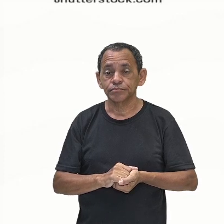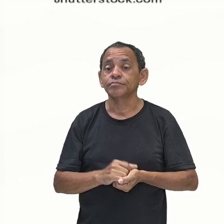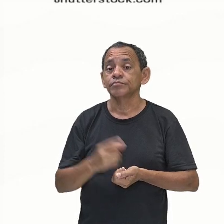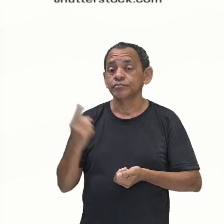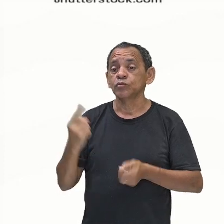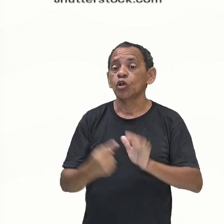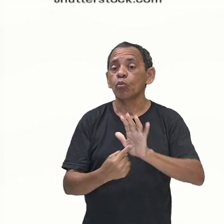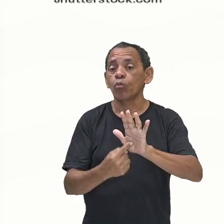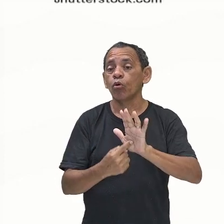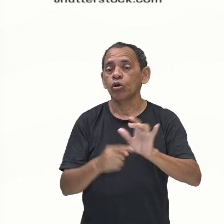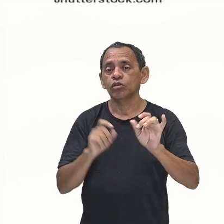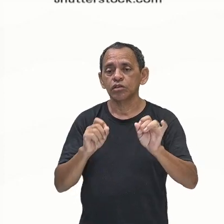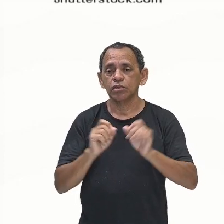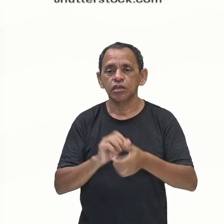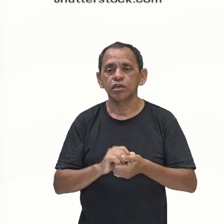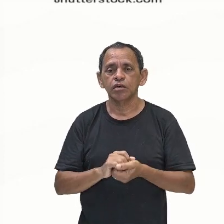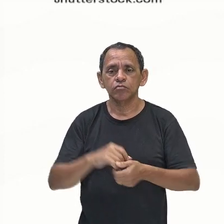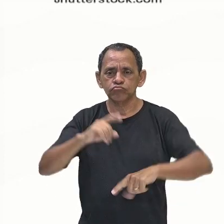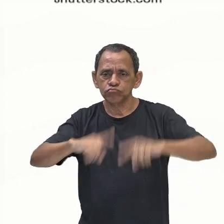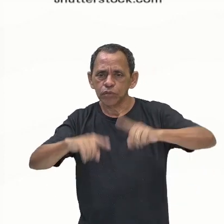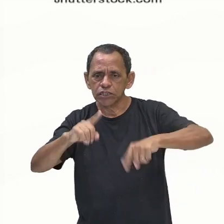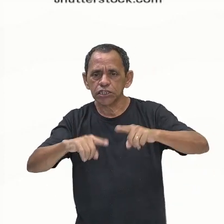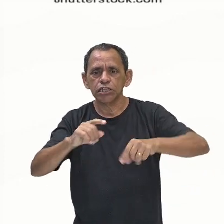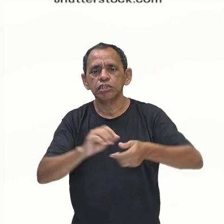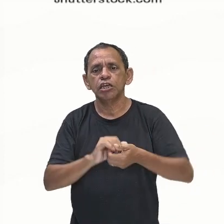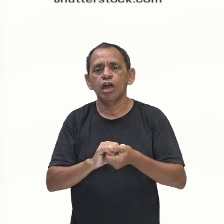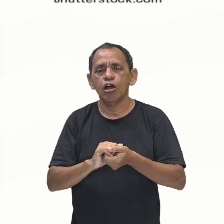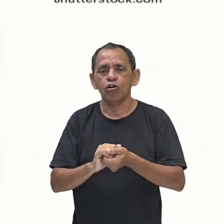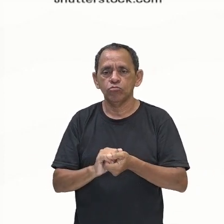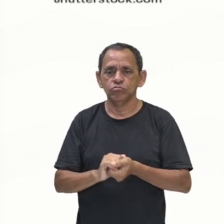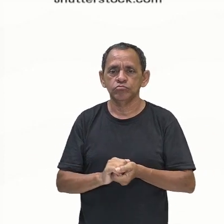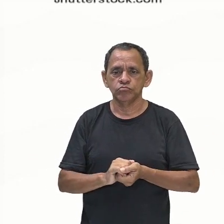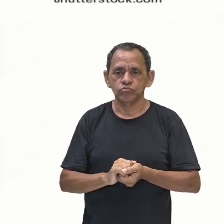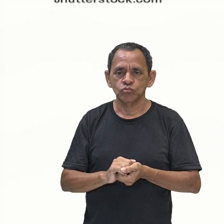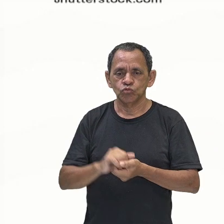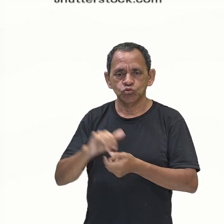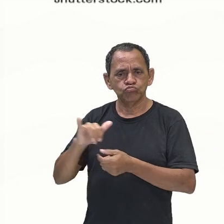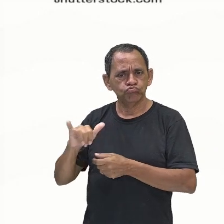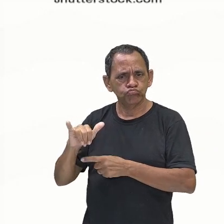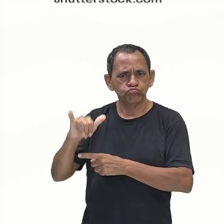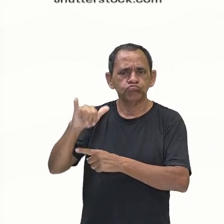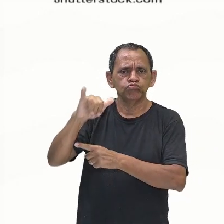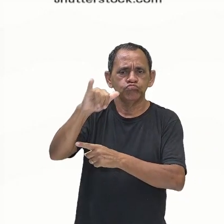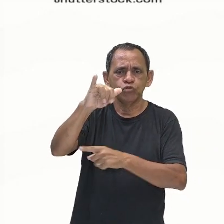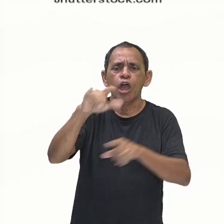está ali em algum lugar aqui do painel do avião. Na navegação marítima, né, nós temos